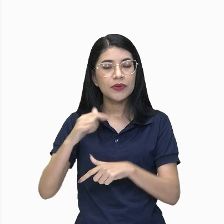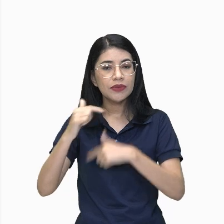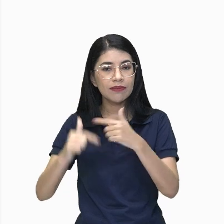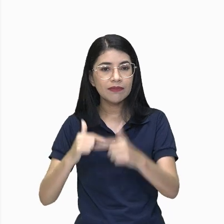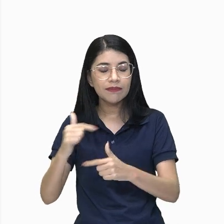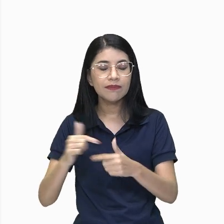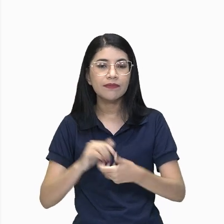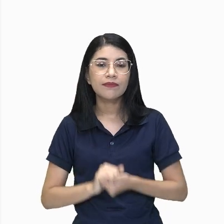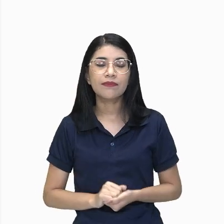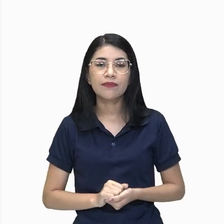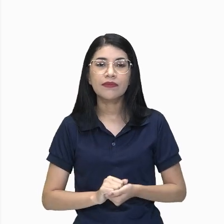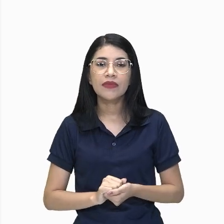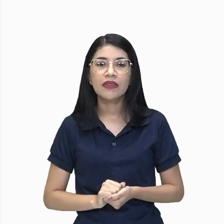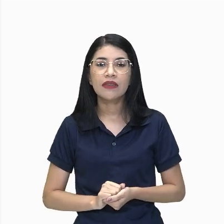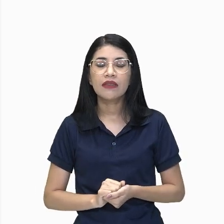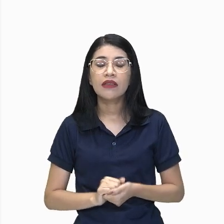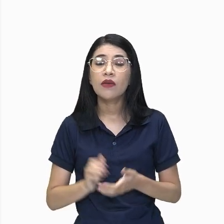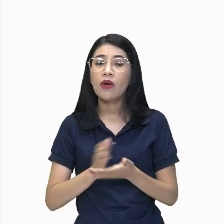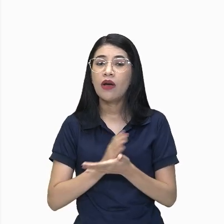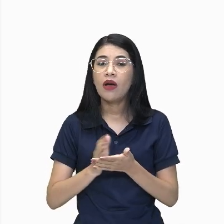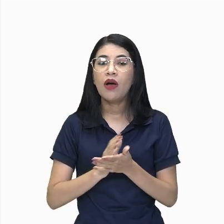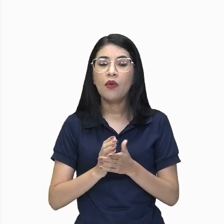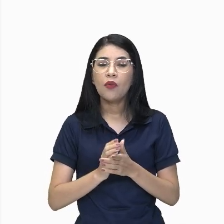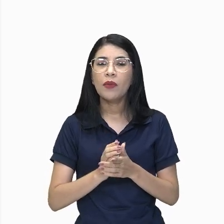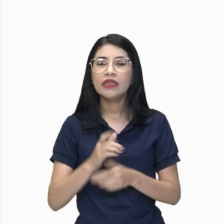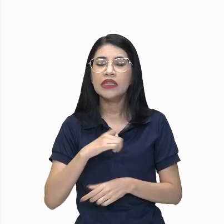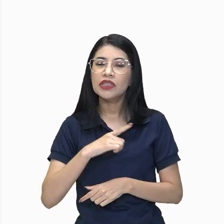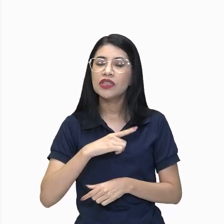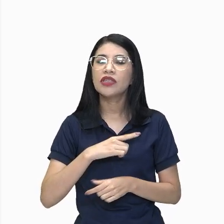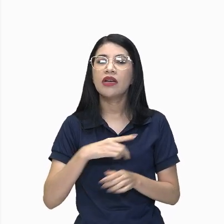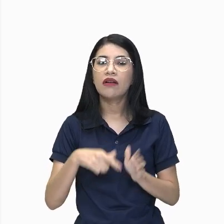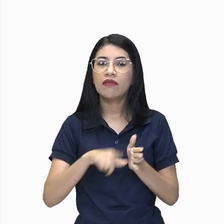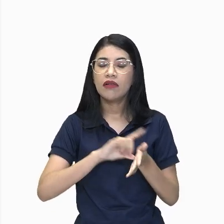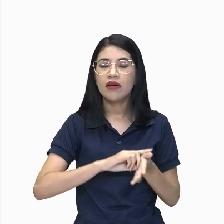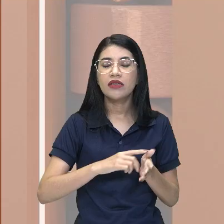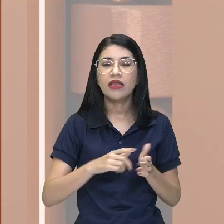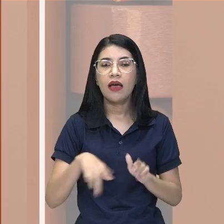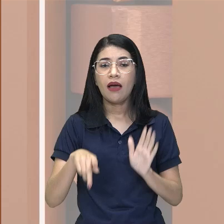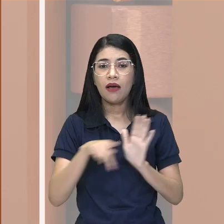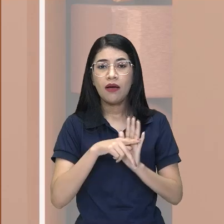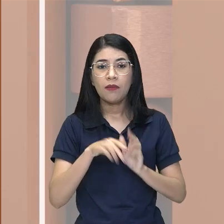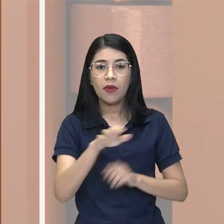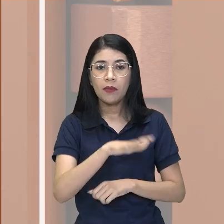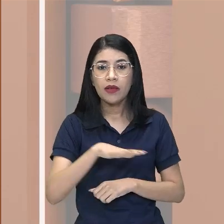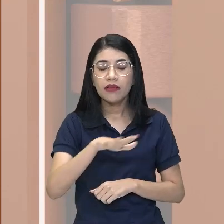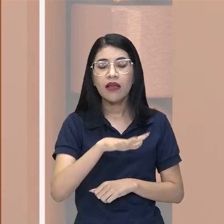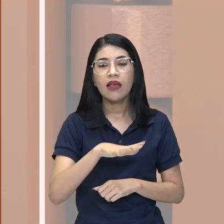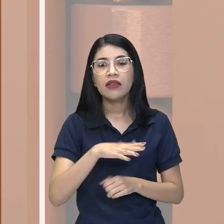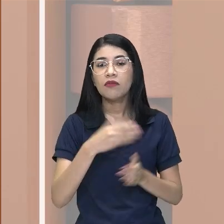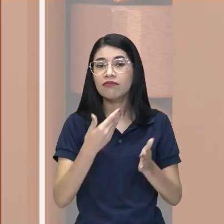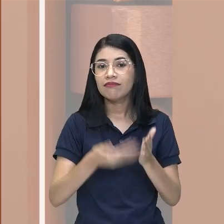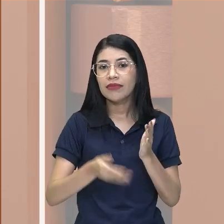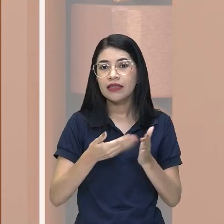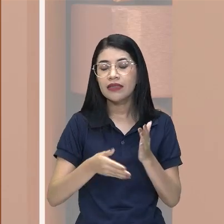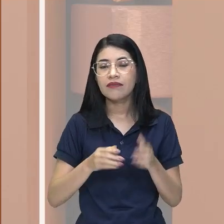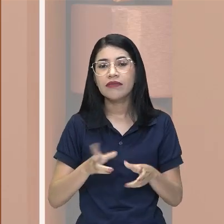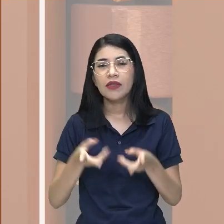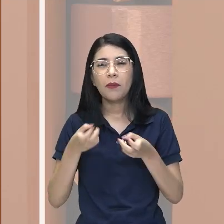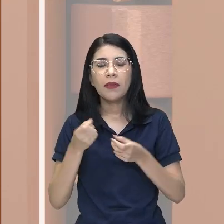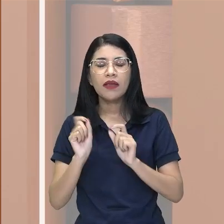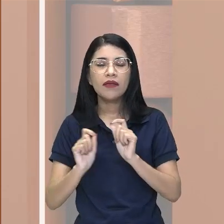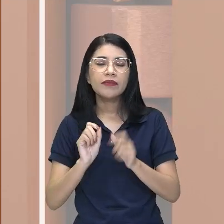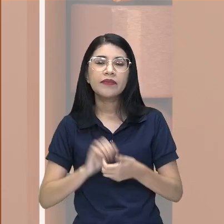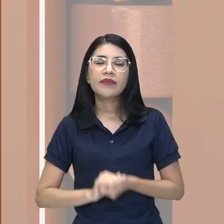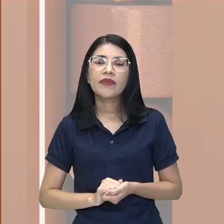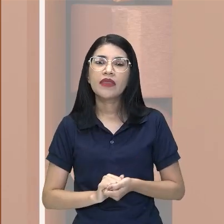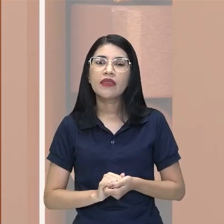pessoas tiveram ali a sua propriedade rural tirada de si. Imaginem só a situação. Uma pequena propriedade rural